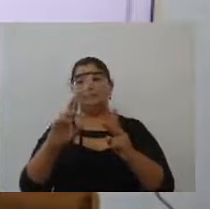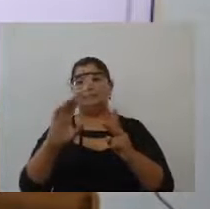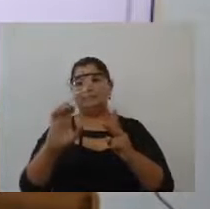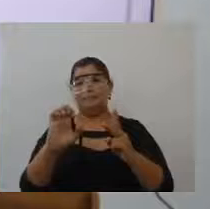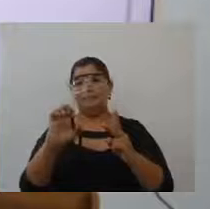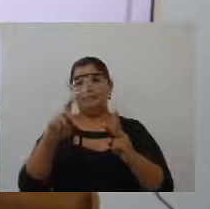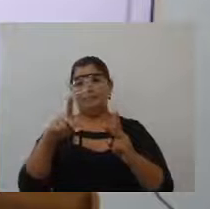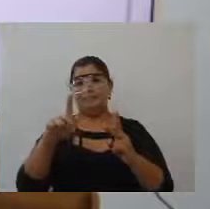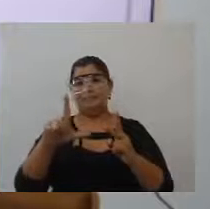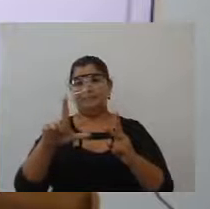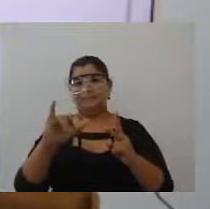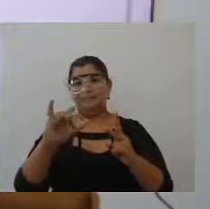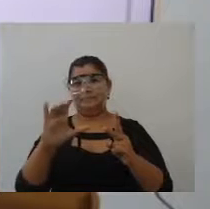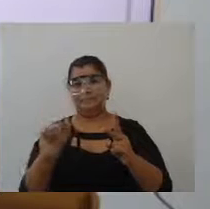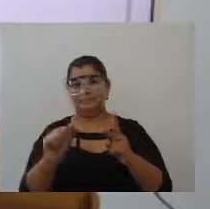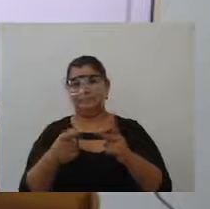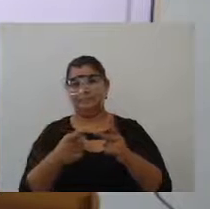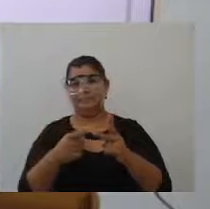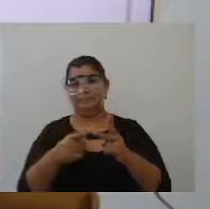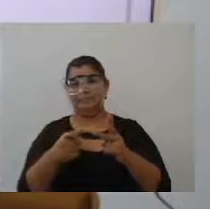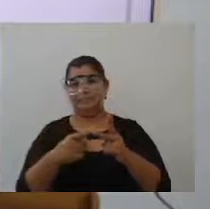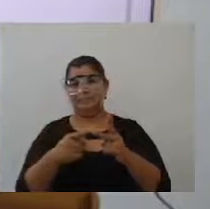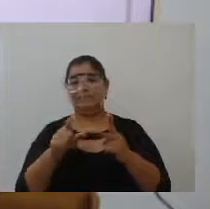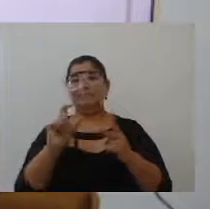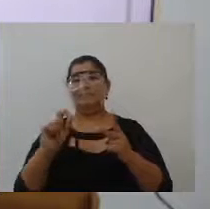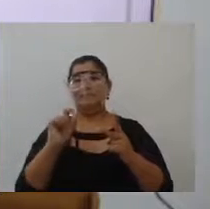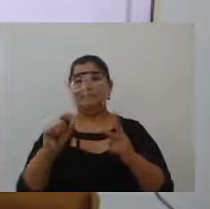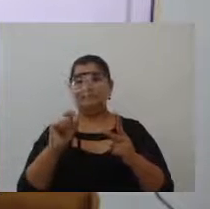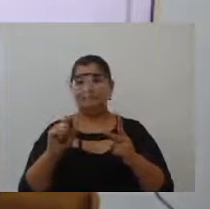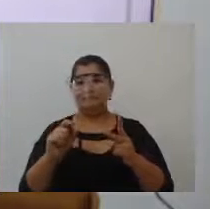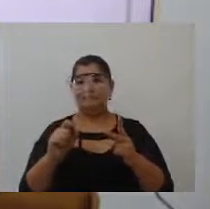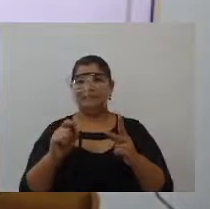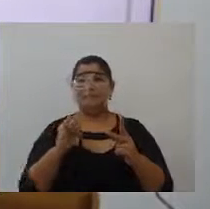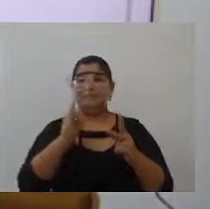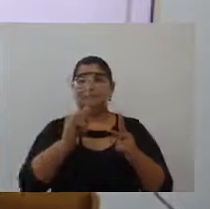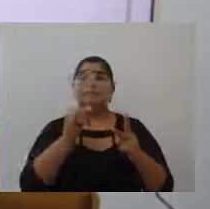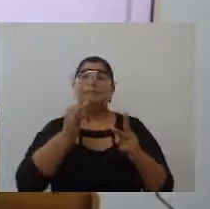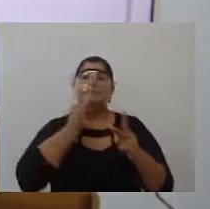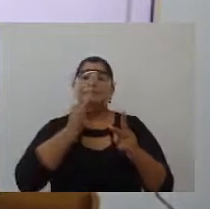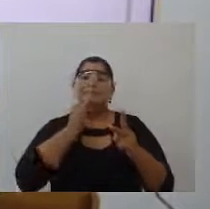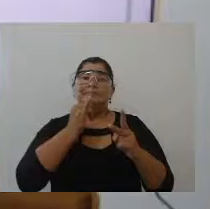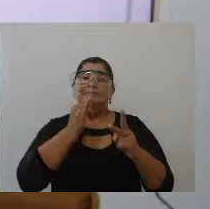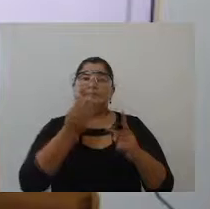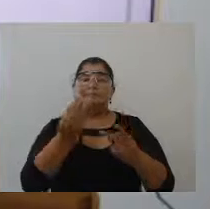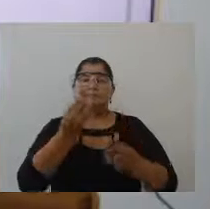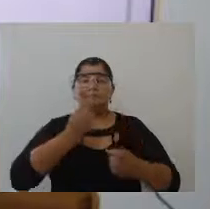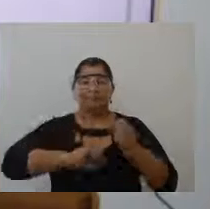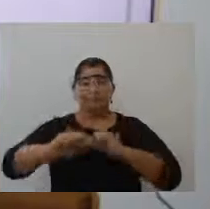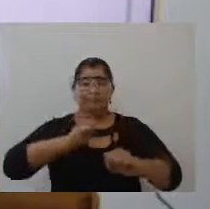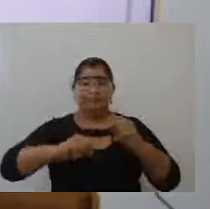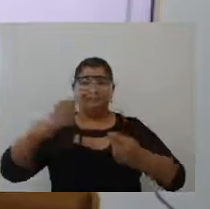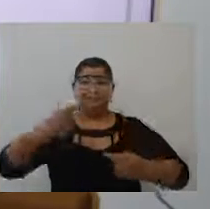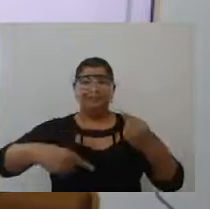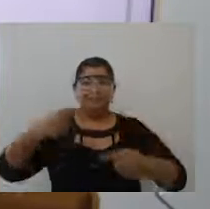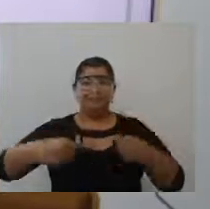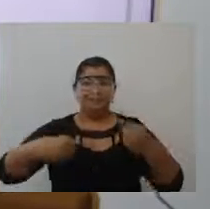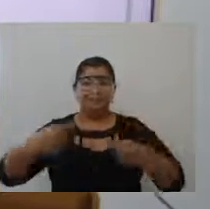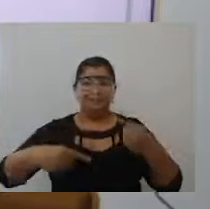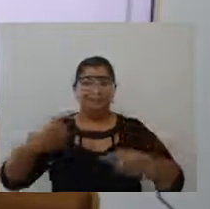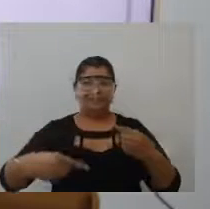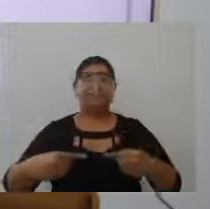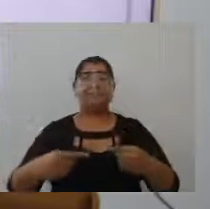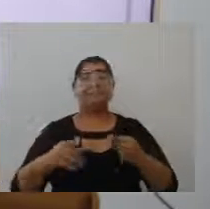bem. Quando nós falamos de réplica, me permitam dar um exemplo aqui de debate político. De debate político.